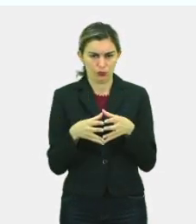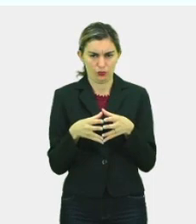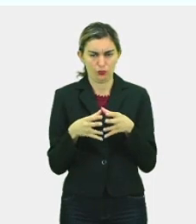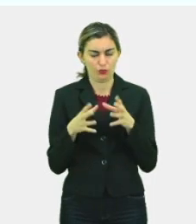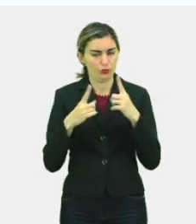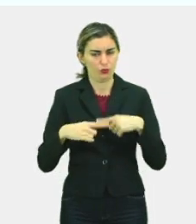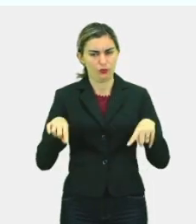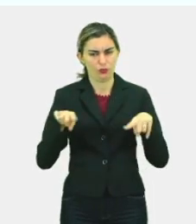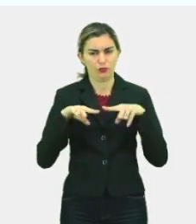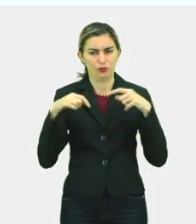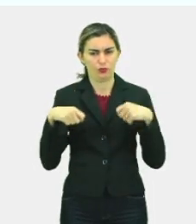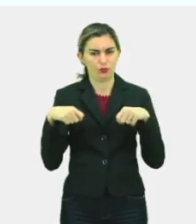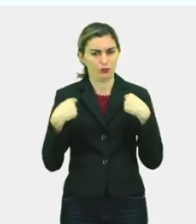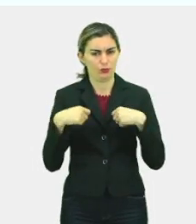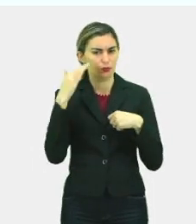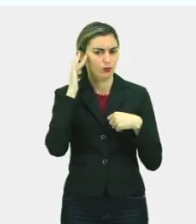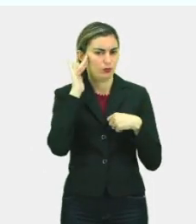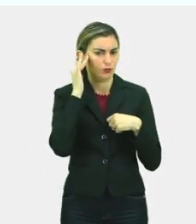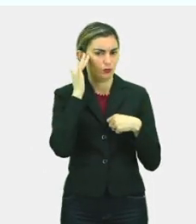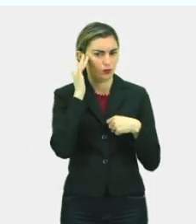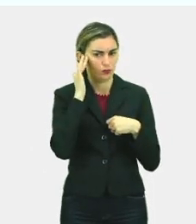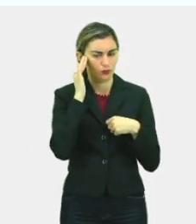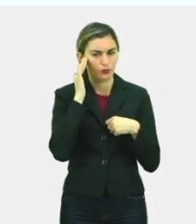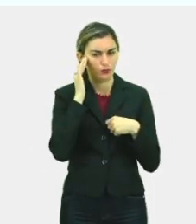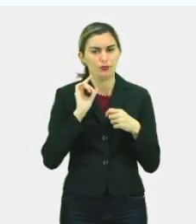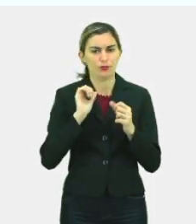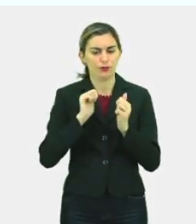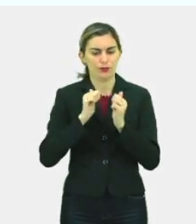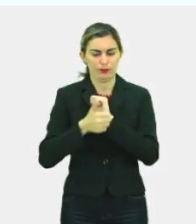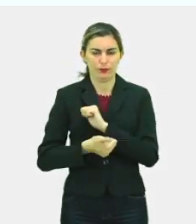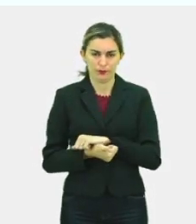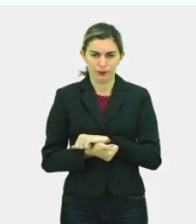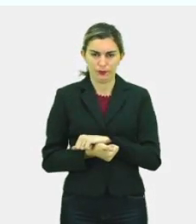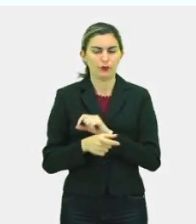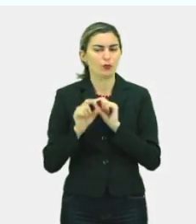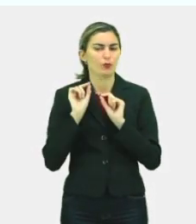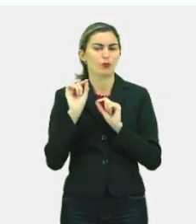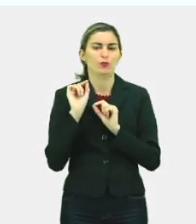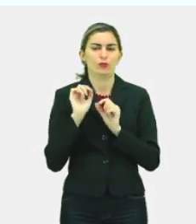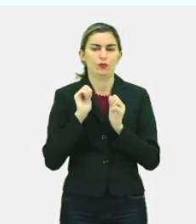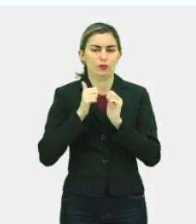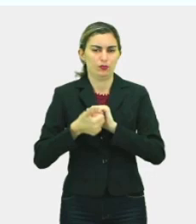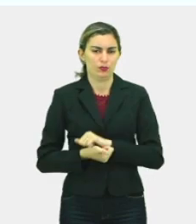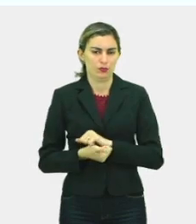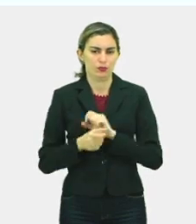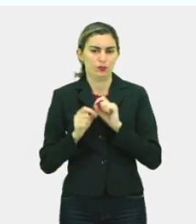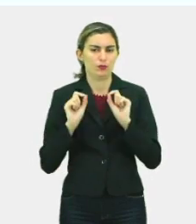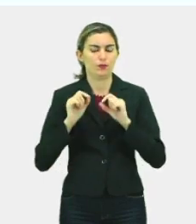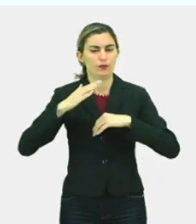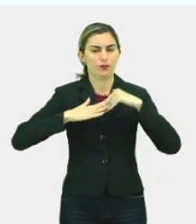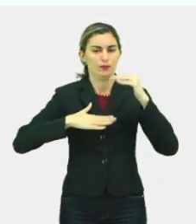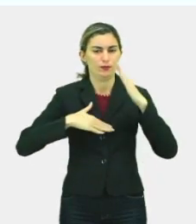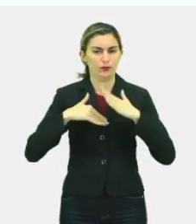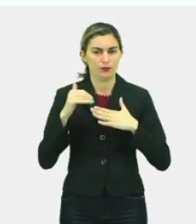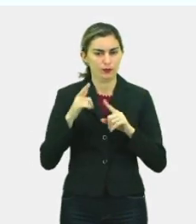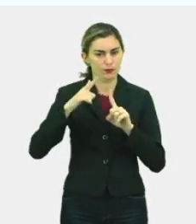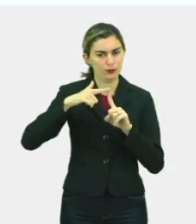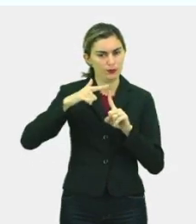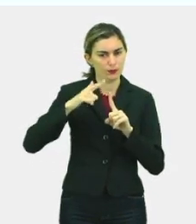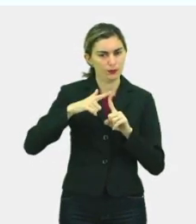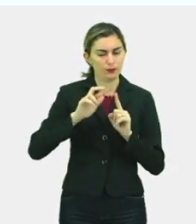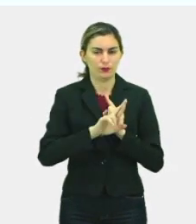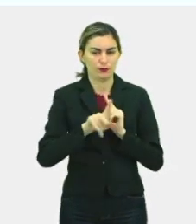coletivas, a gente precisa entender o que são os esportes. Então, o que é o esporte? Quem pode praticar o esporte? Tem